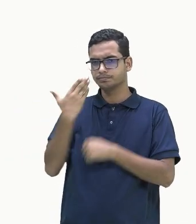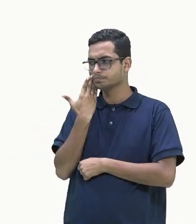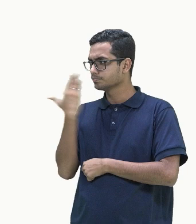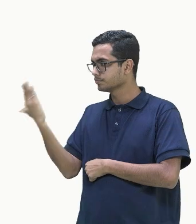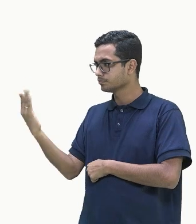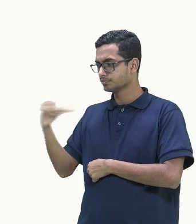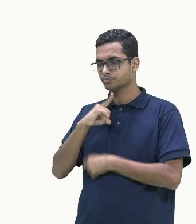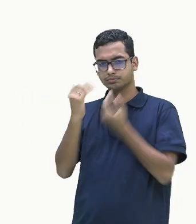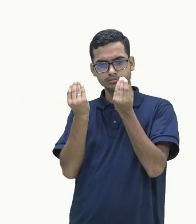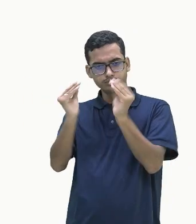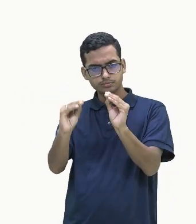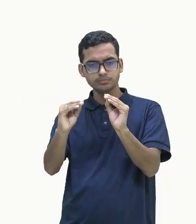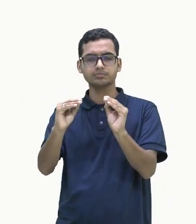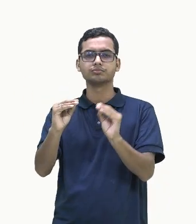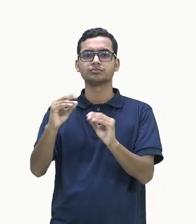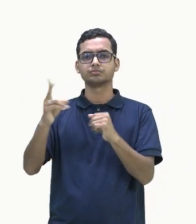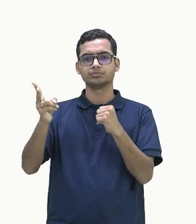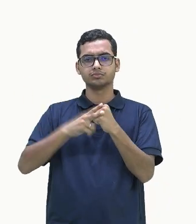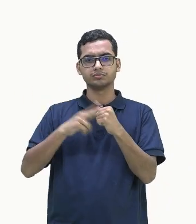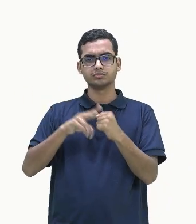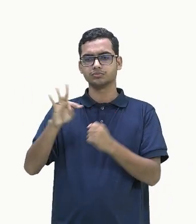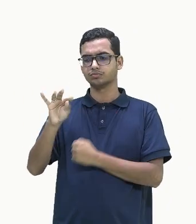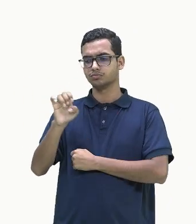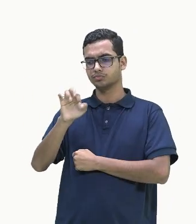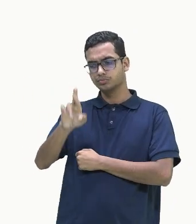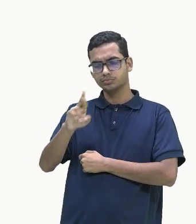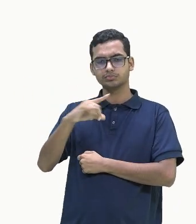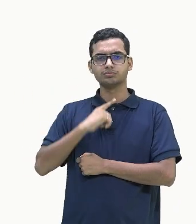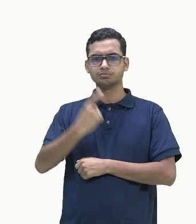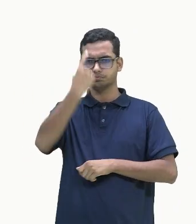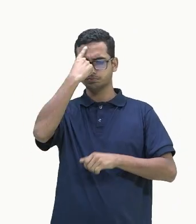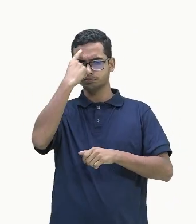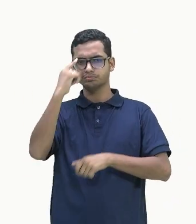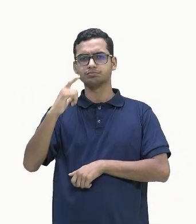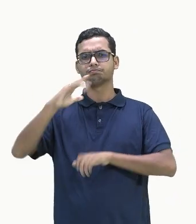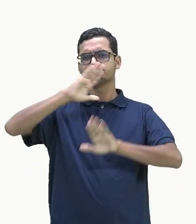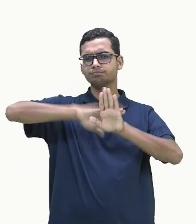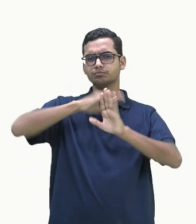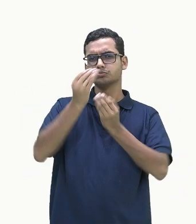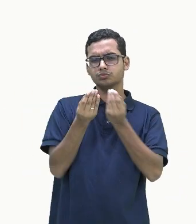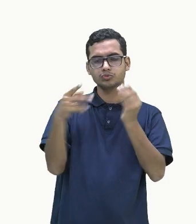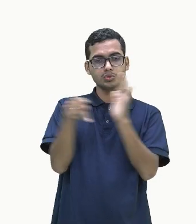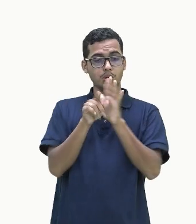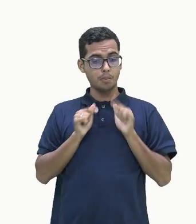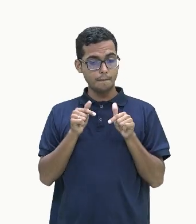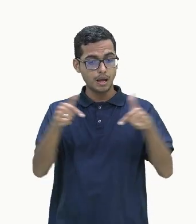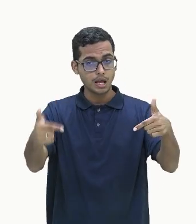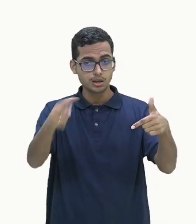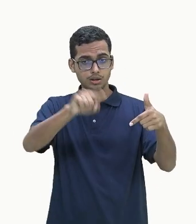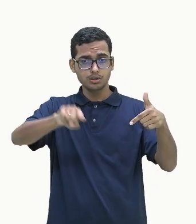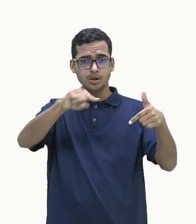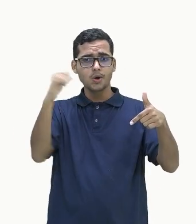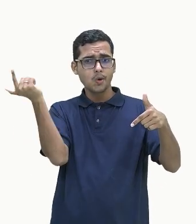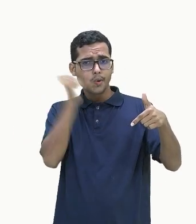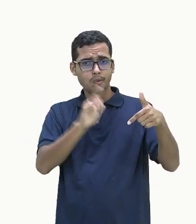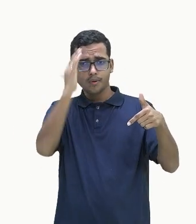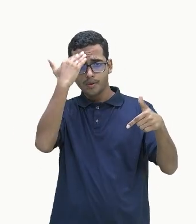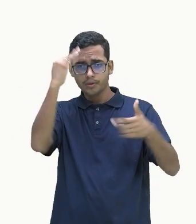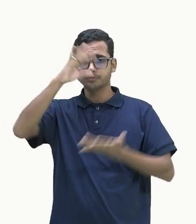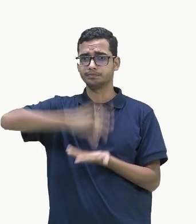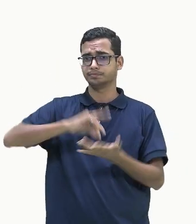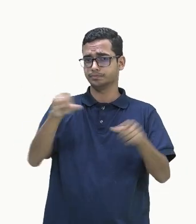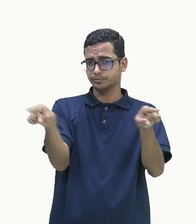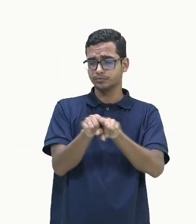um verbo que vai aí subentender e trazer na sua significação uma ação. Para que você tenha, para que você possua algo,